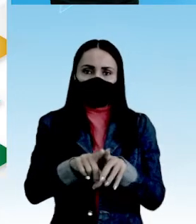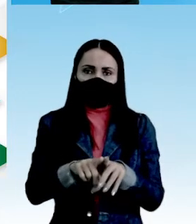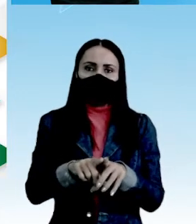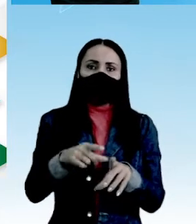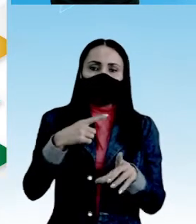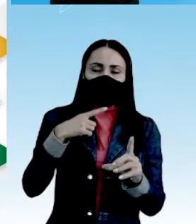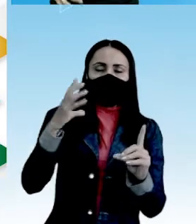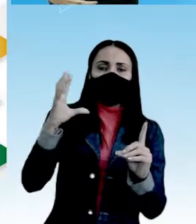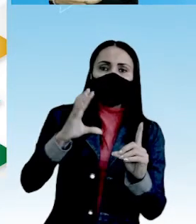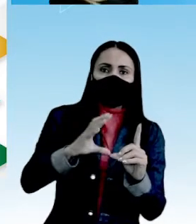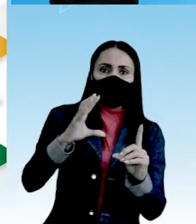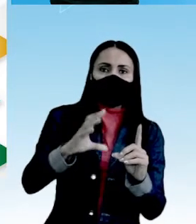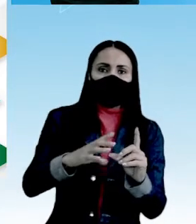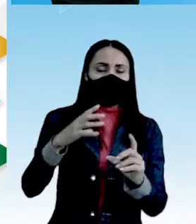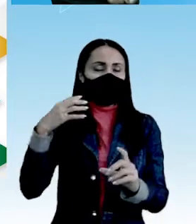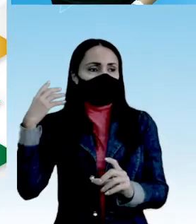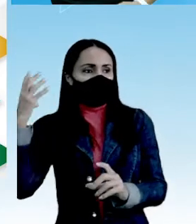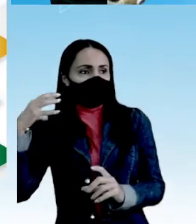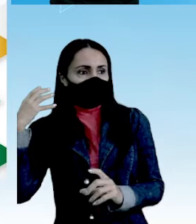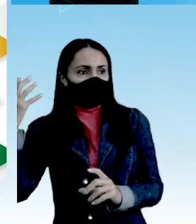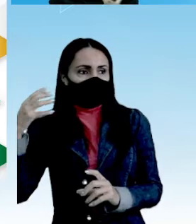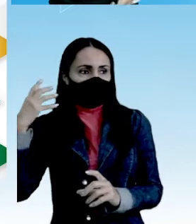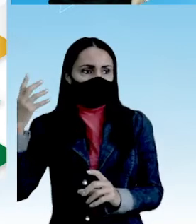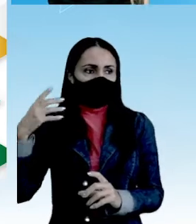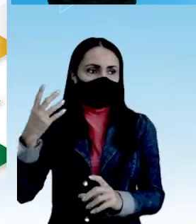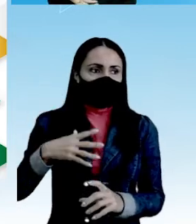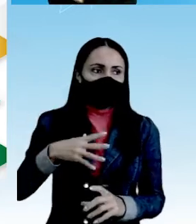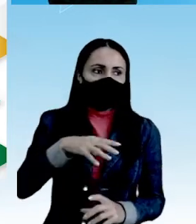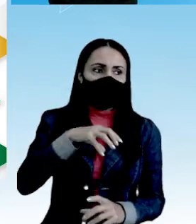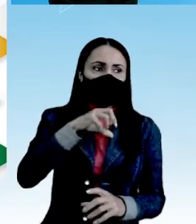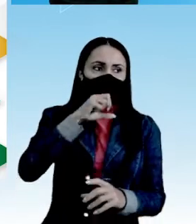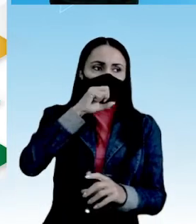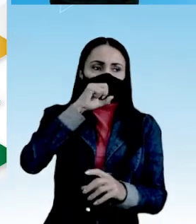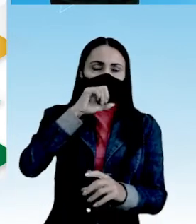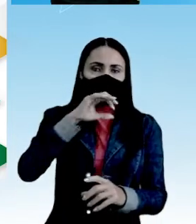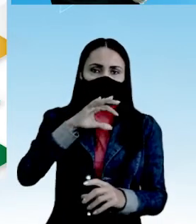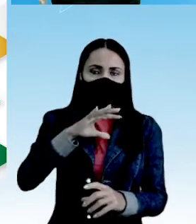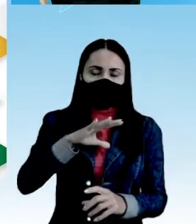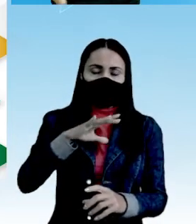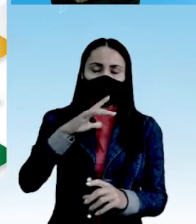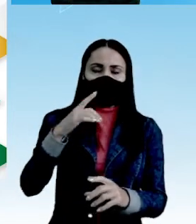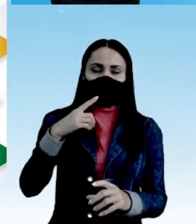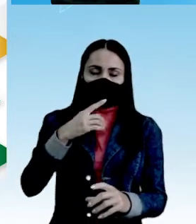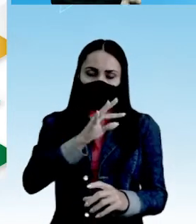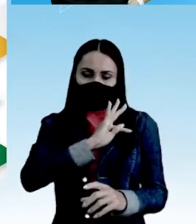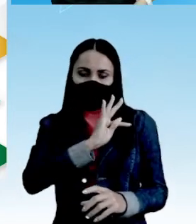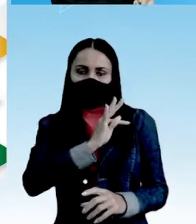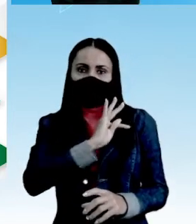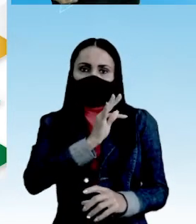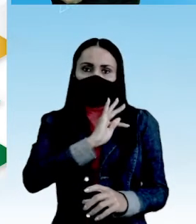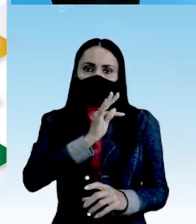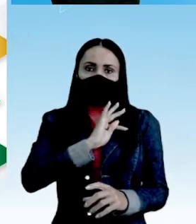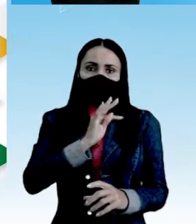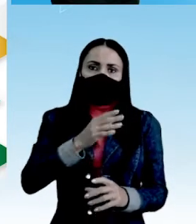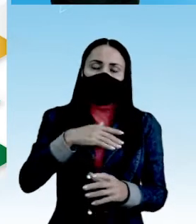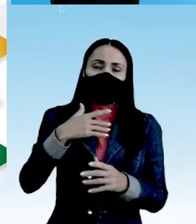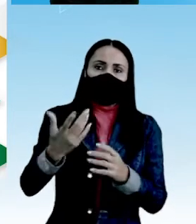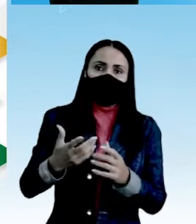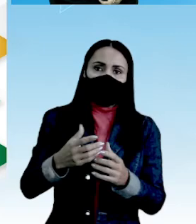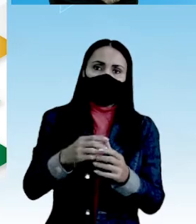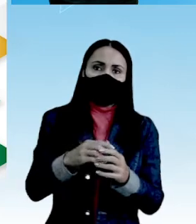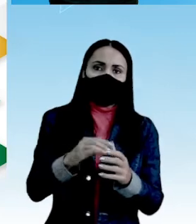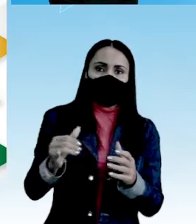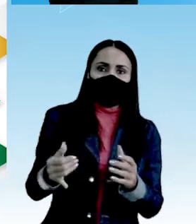no som. Então, a quantidade de respiração que ele vai ter. Então, ele vai adquirir, né, a técnica da respiração, assim, para salvar mais